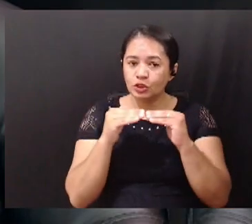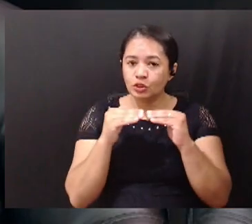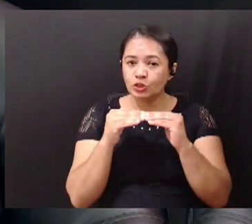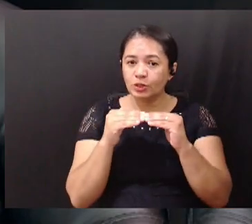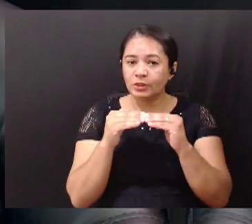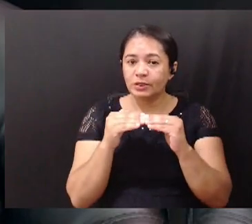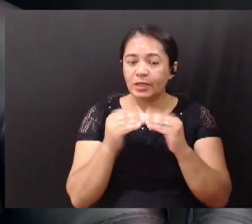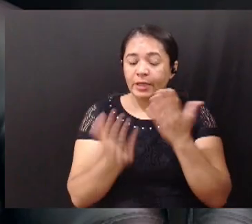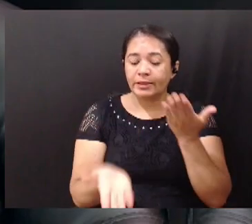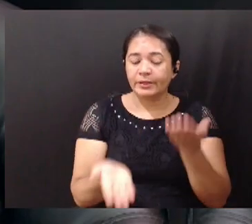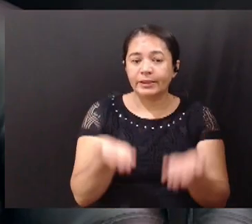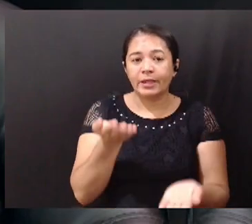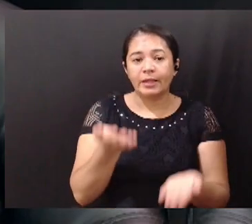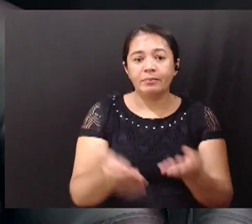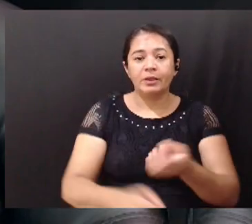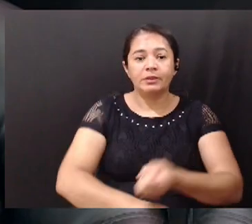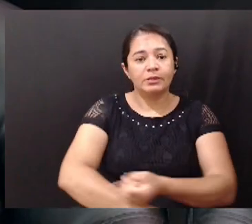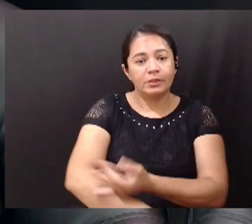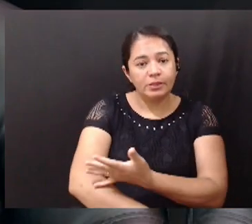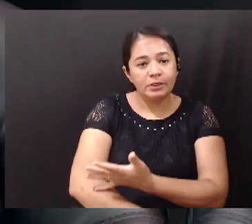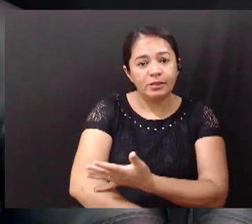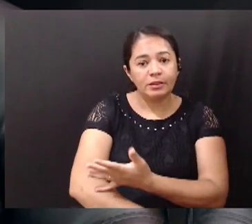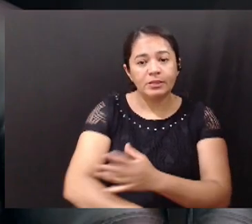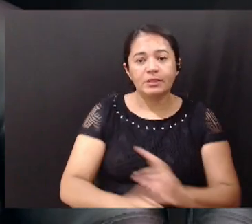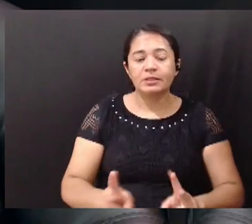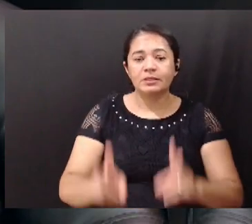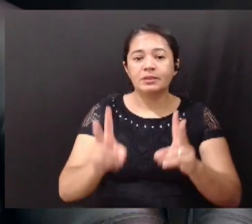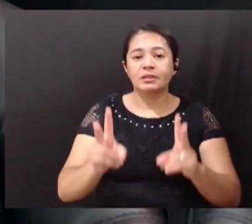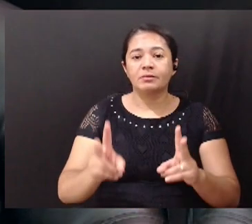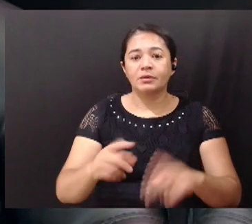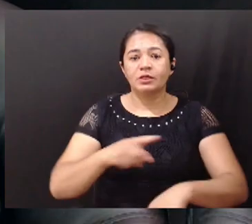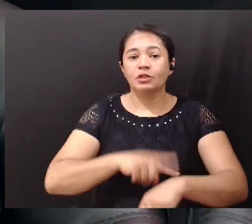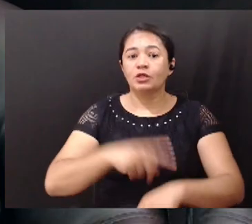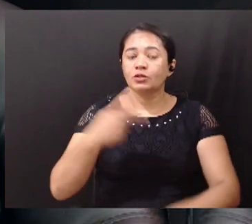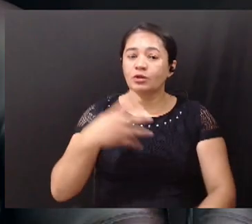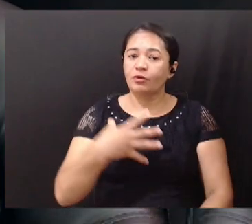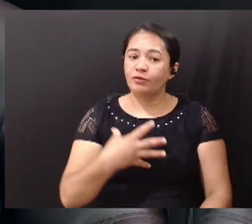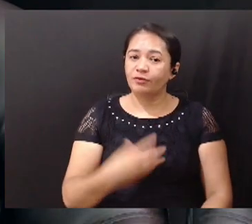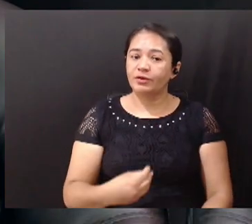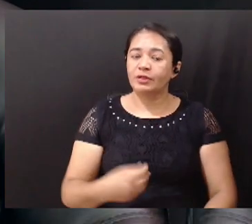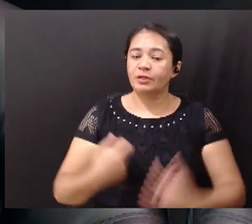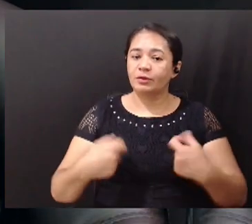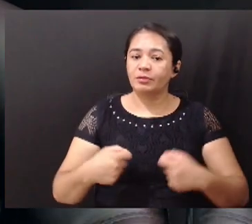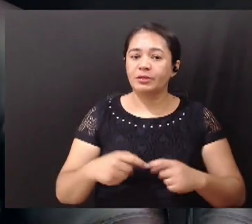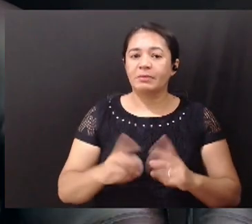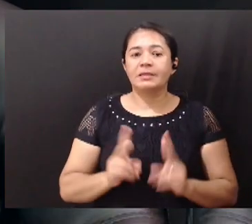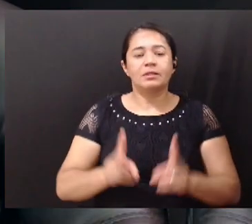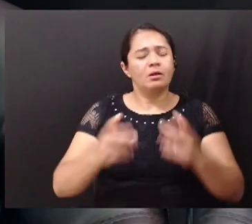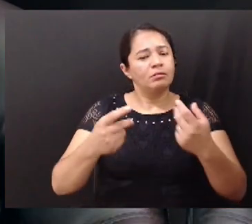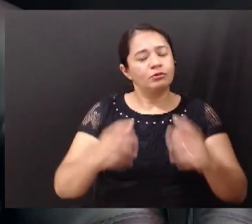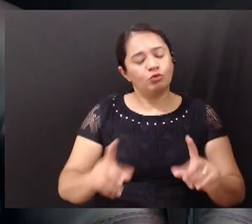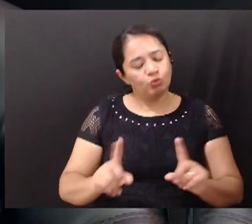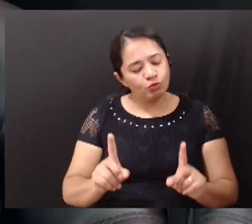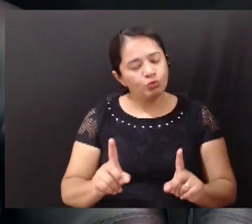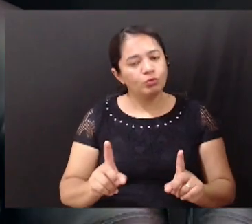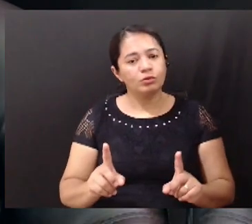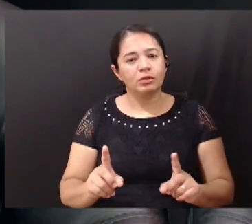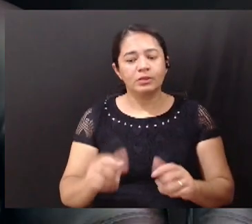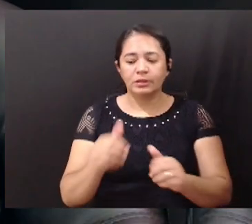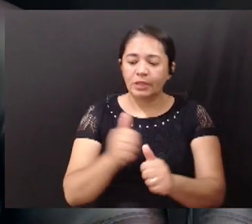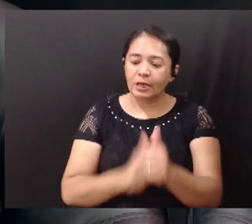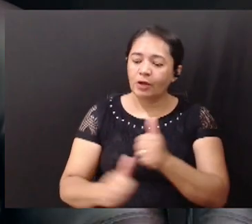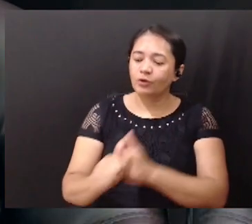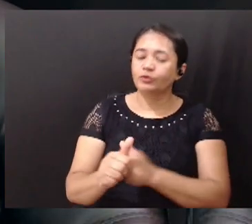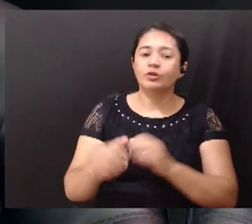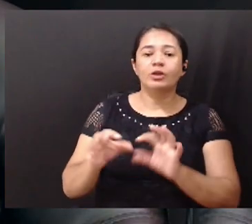equilibrada emocionalmente, que esteja ali para quando o seu filho precisar, e não o tempo todo, né? Dar autonomia para o seu filho, dar autonomia